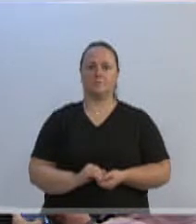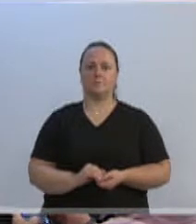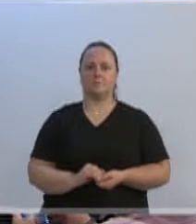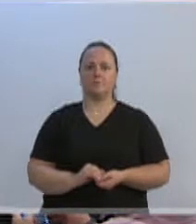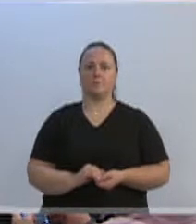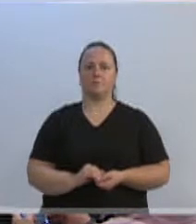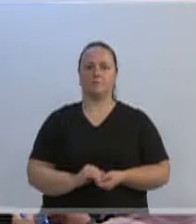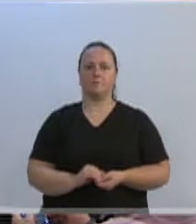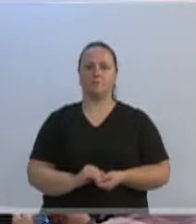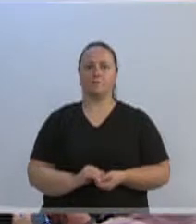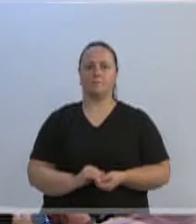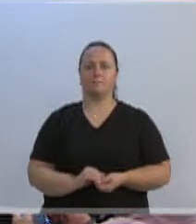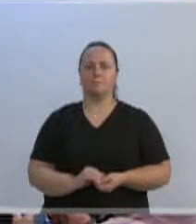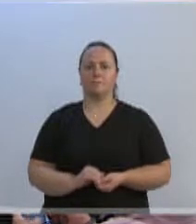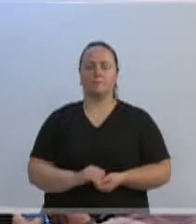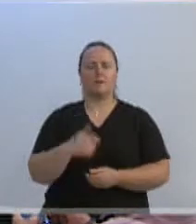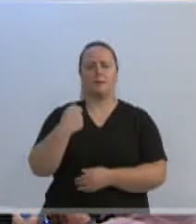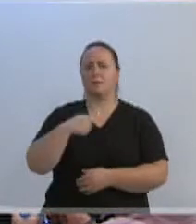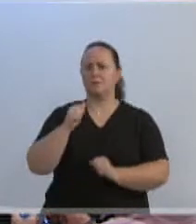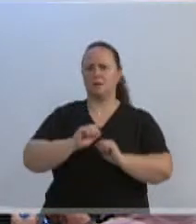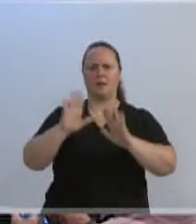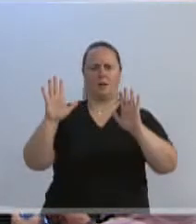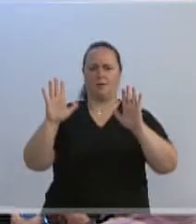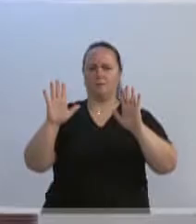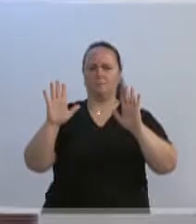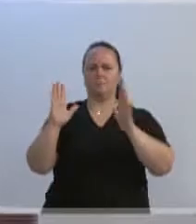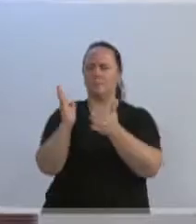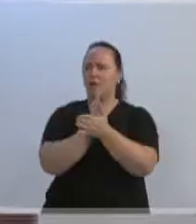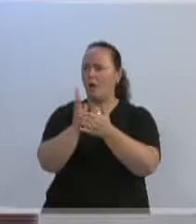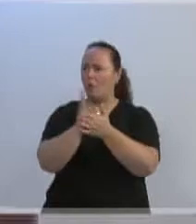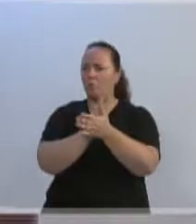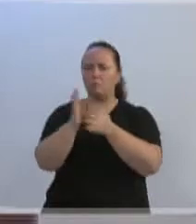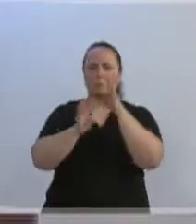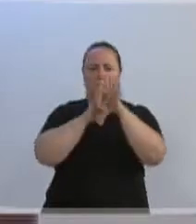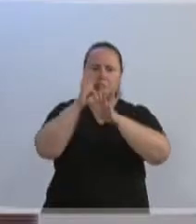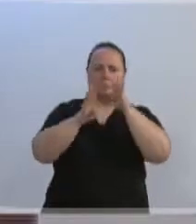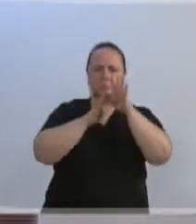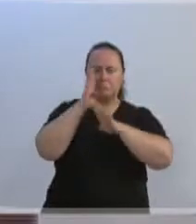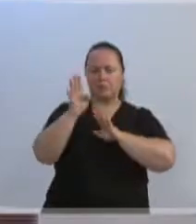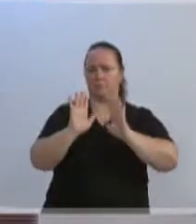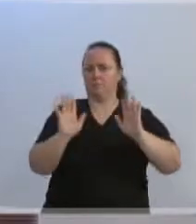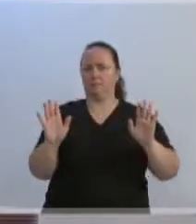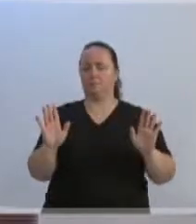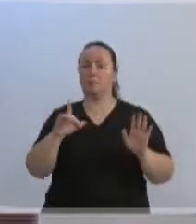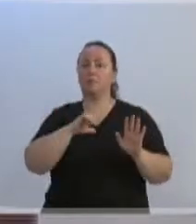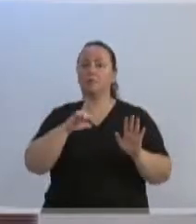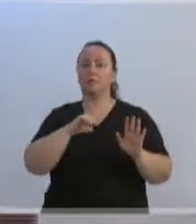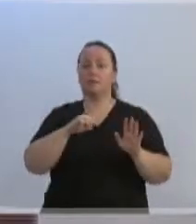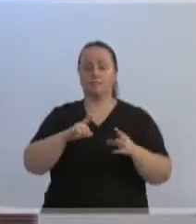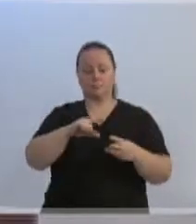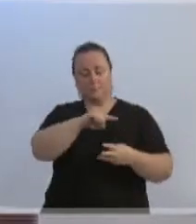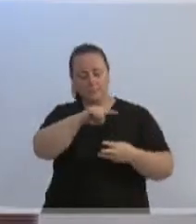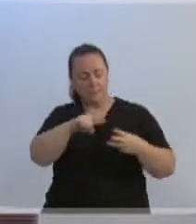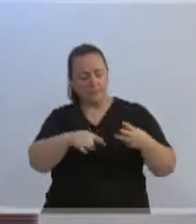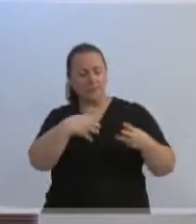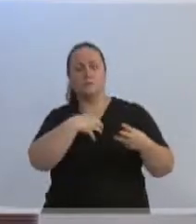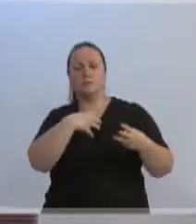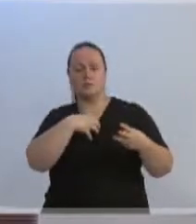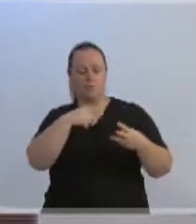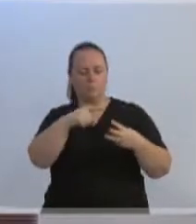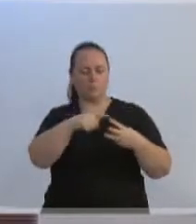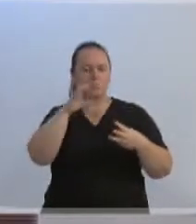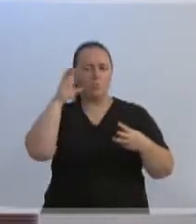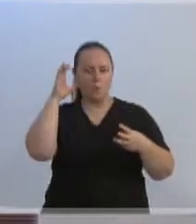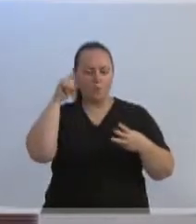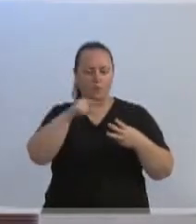primeiro queria deixar uma coisa bem claro alguns que fazem algumas críticas por aí aqui são três formas de se votar nesta casa abstenção o sim